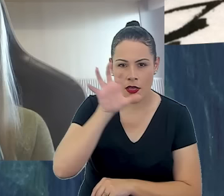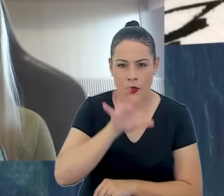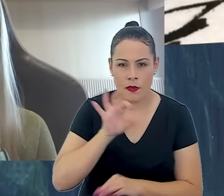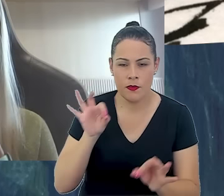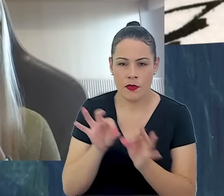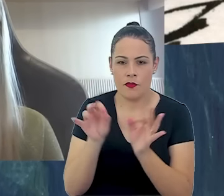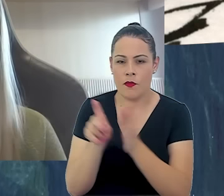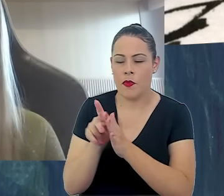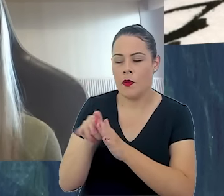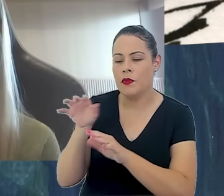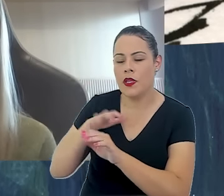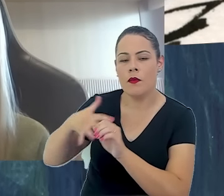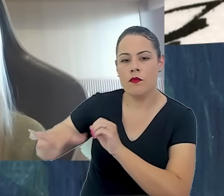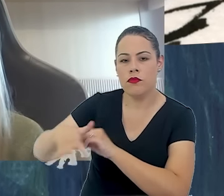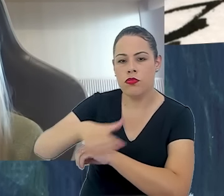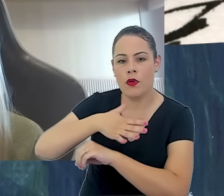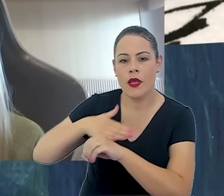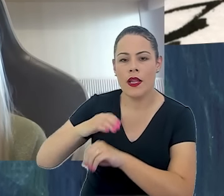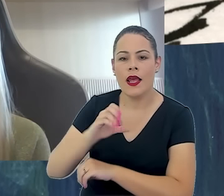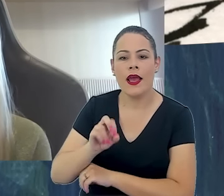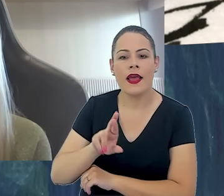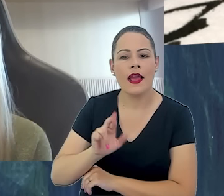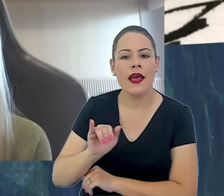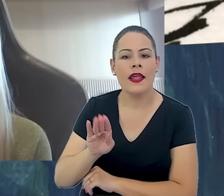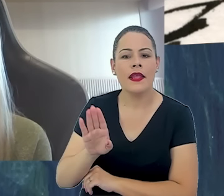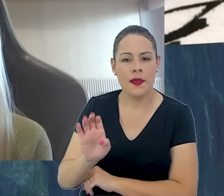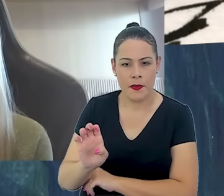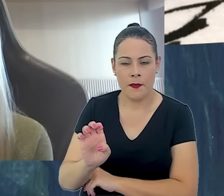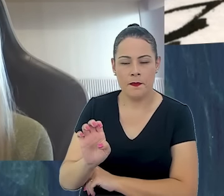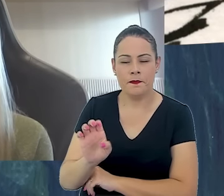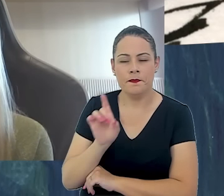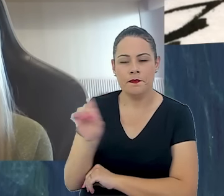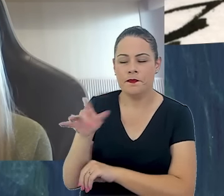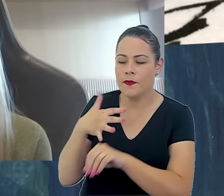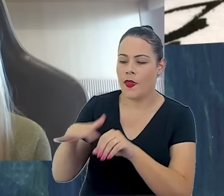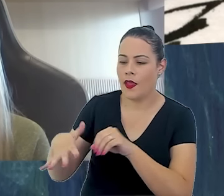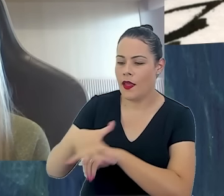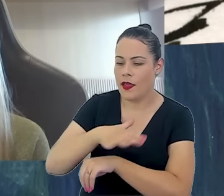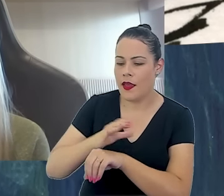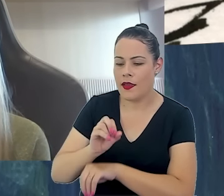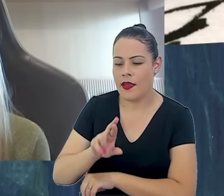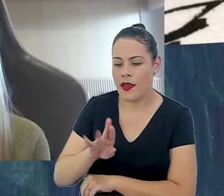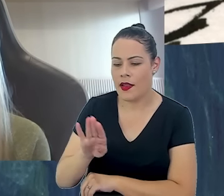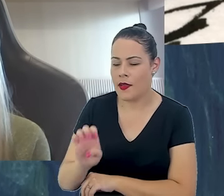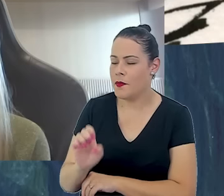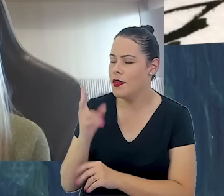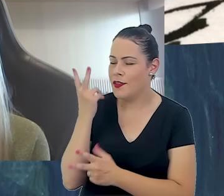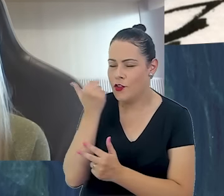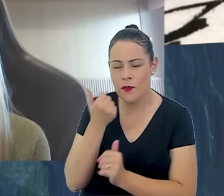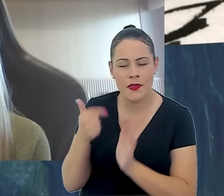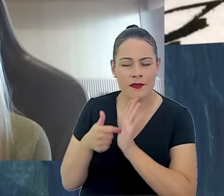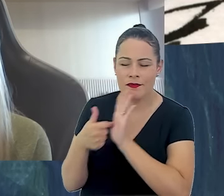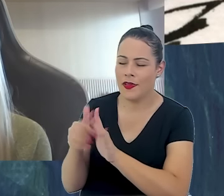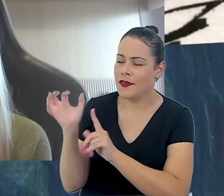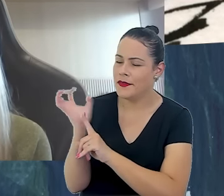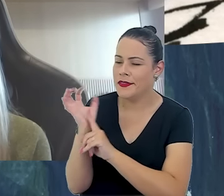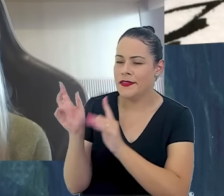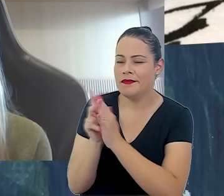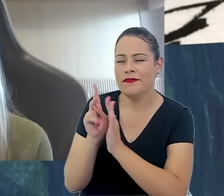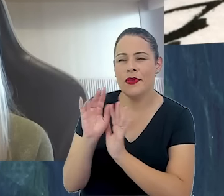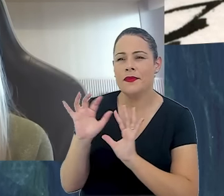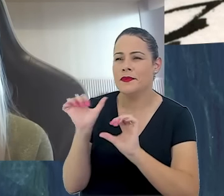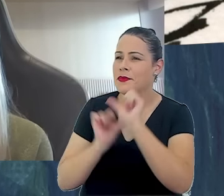específico, as Ilhas do Caribe. Né? As Ilhas do Caribe que são frequentemente expostas a